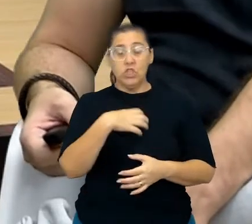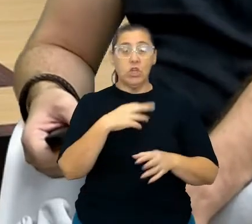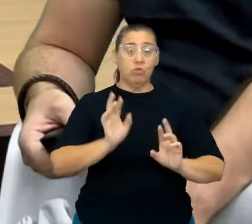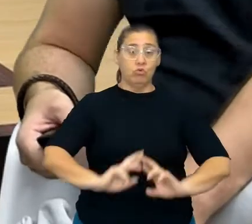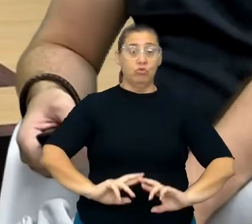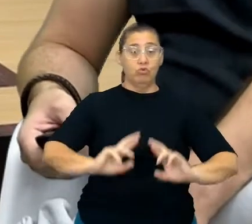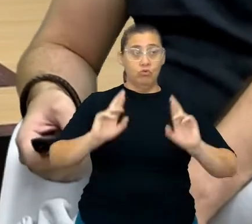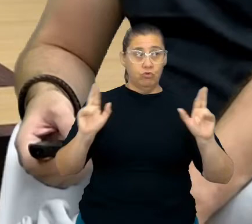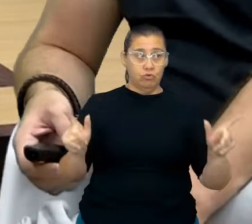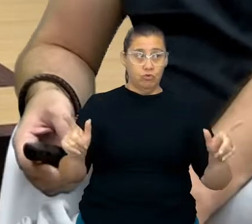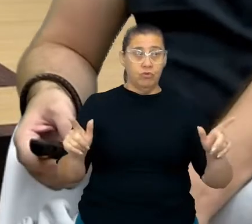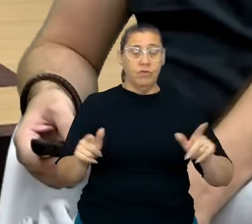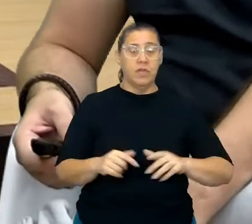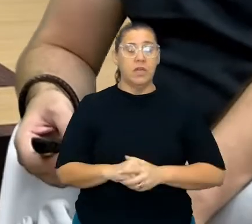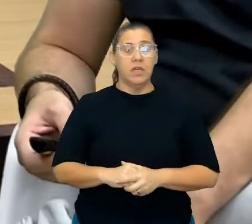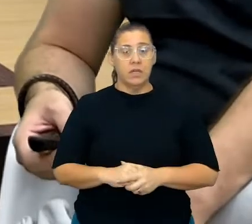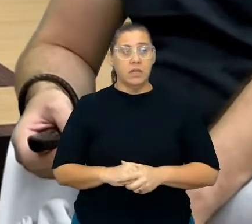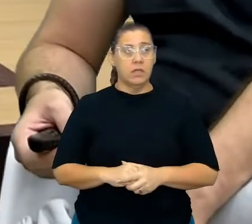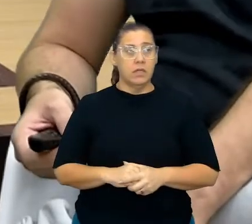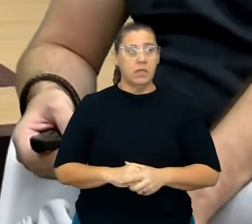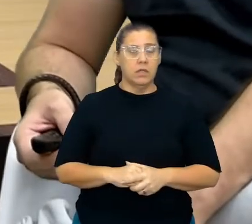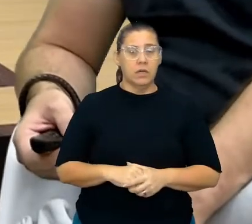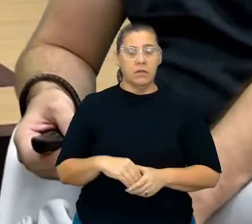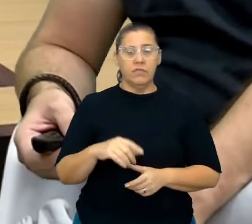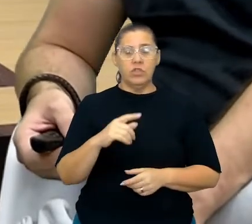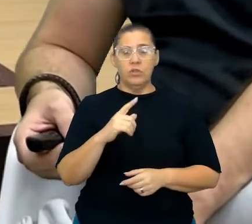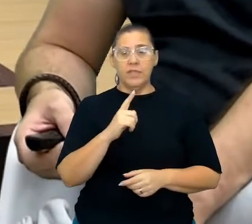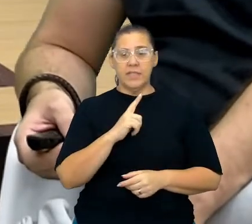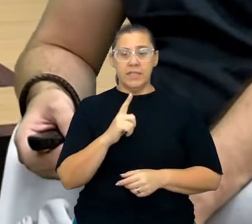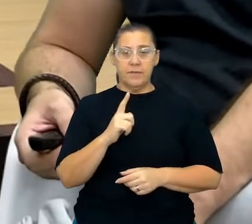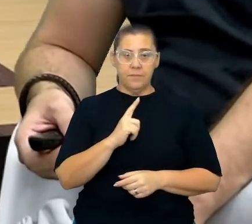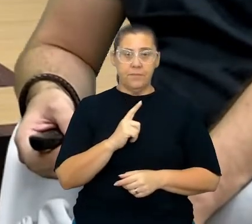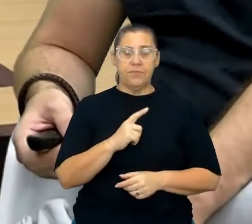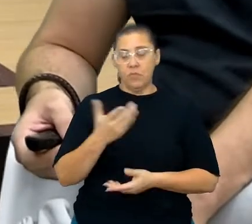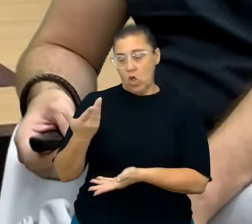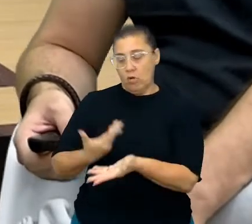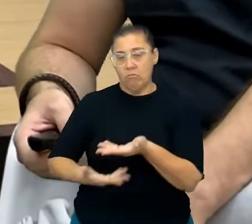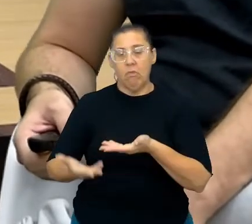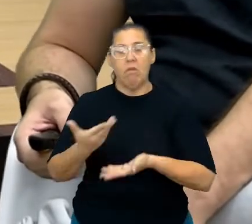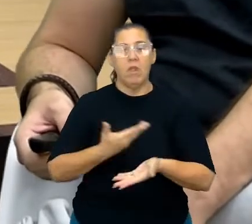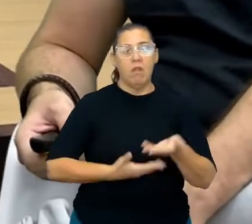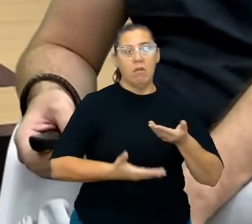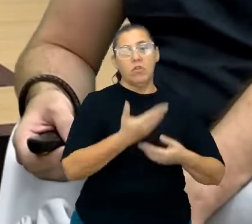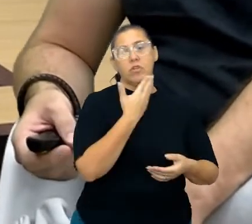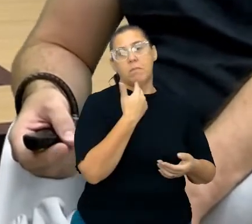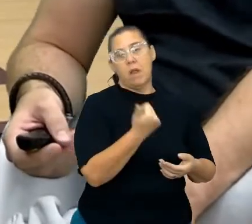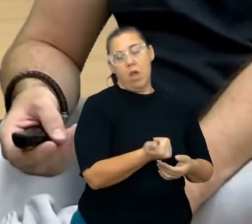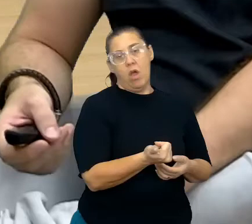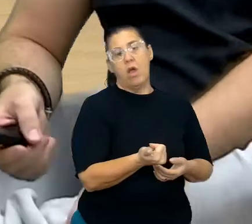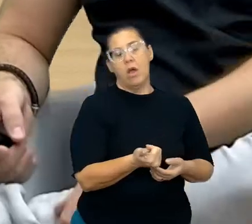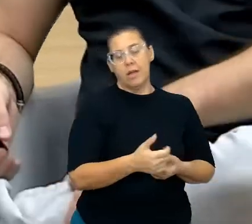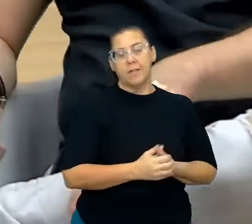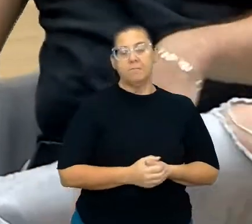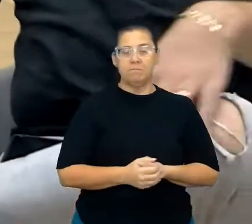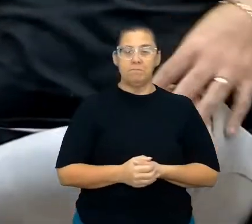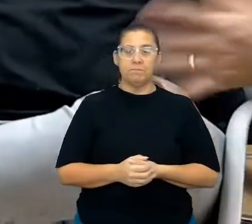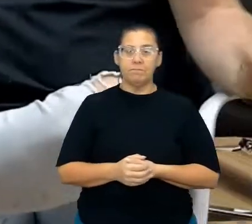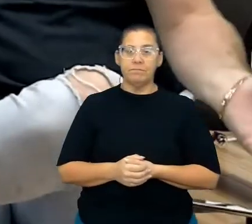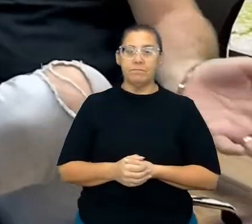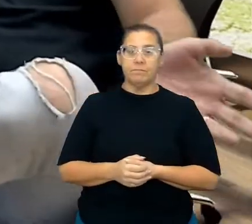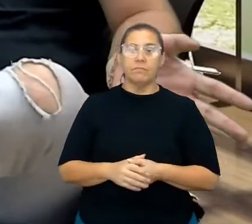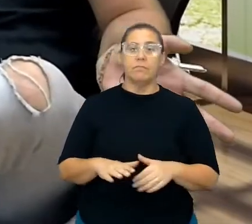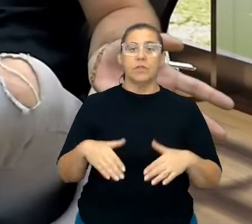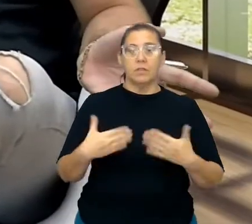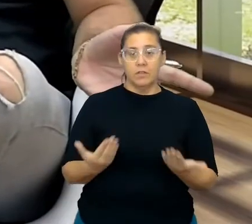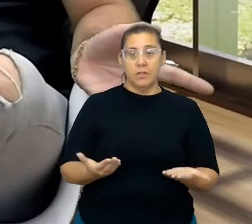diferentes de socializar, formas de interagir melhor, assim, né? É verdade. Por isso